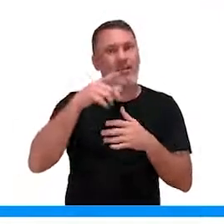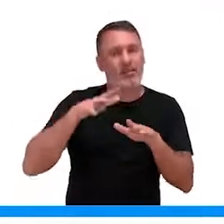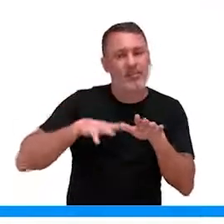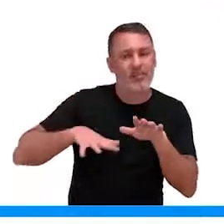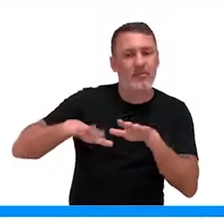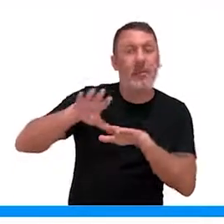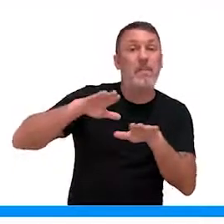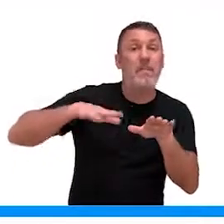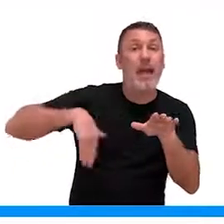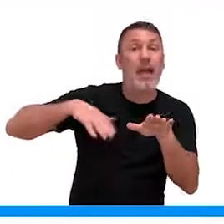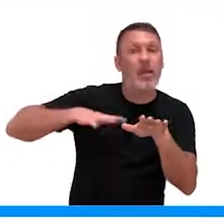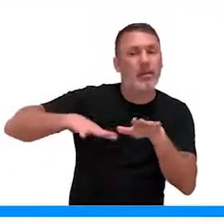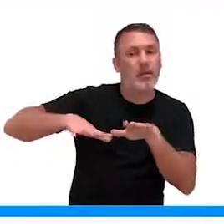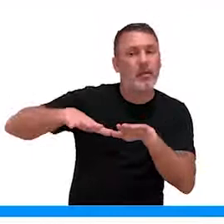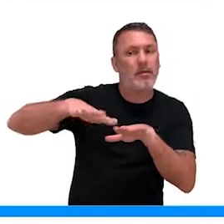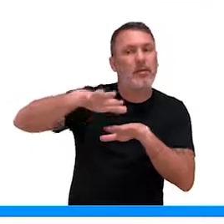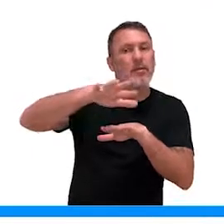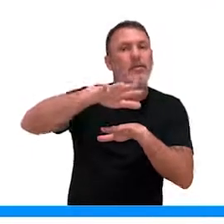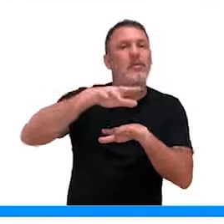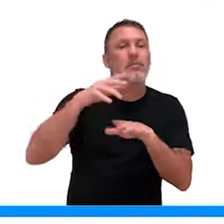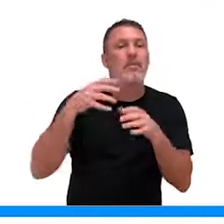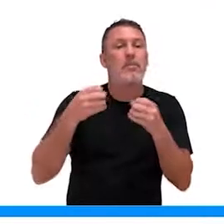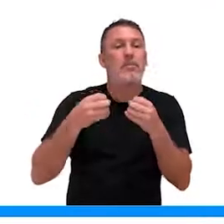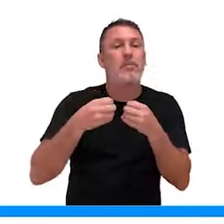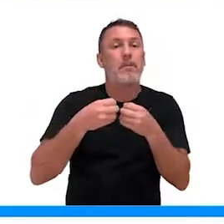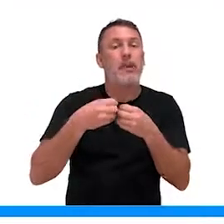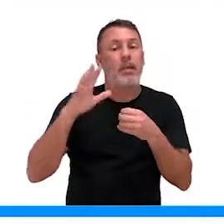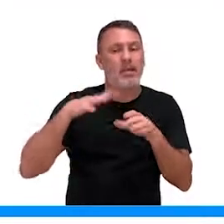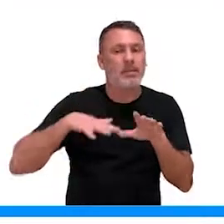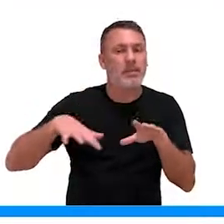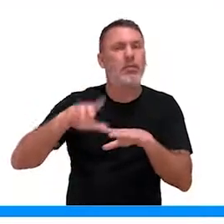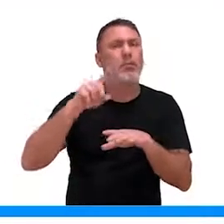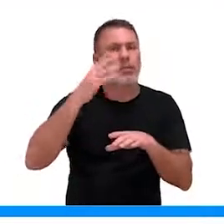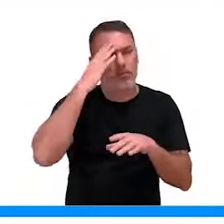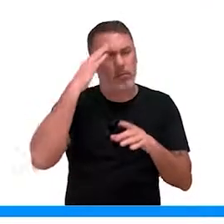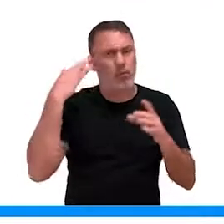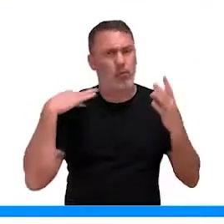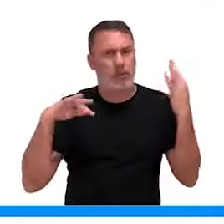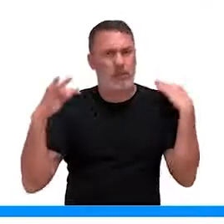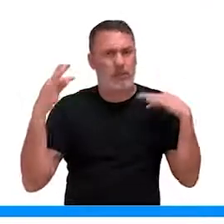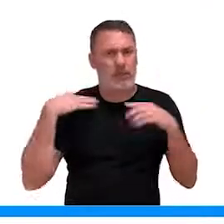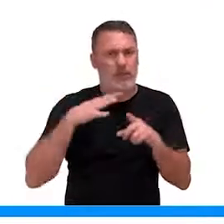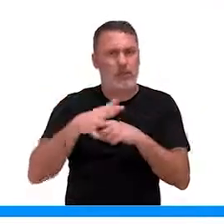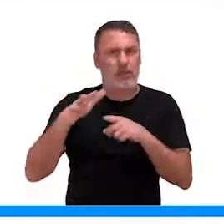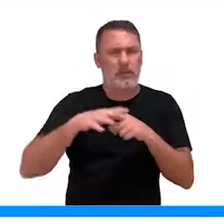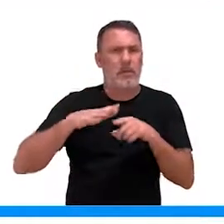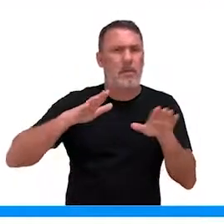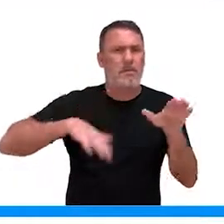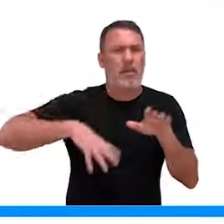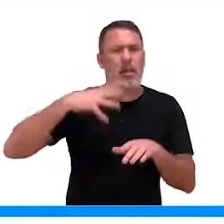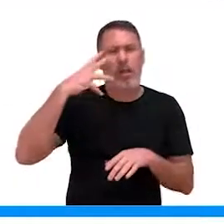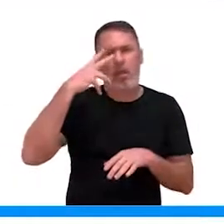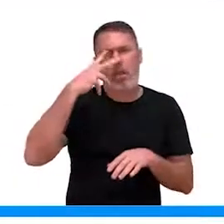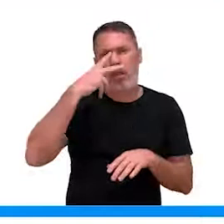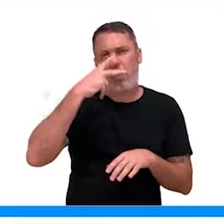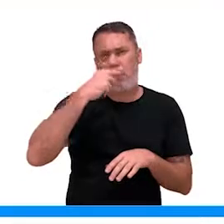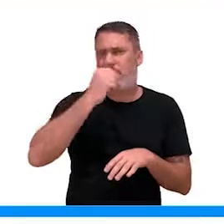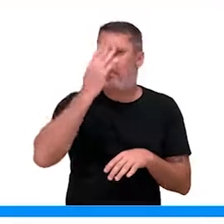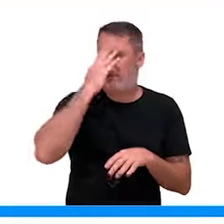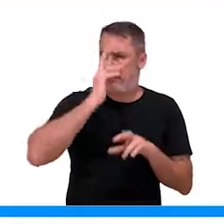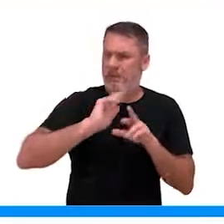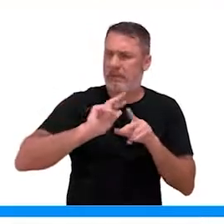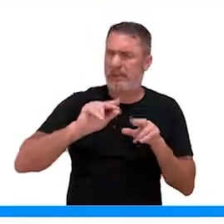no litoral nordestino, principalmente no tocante a turismo, as belíssimas praias, as inquestionáveis